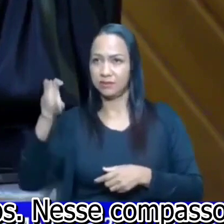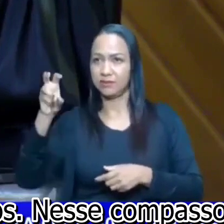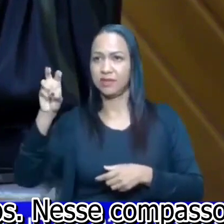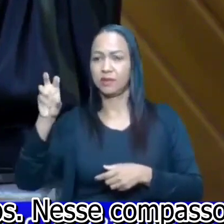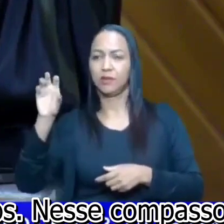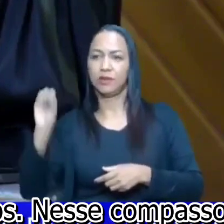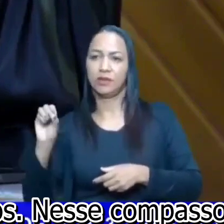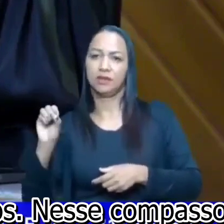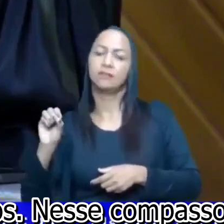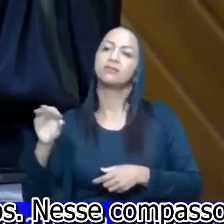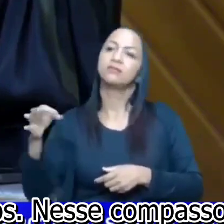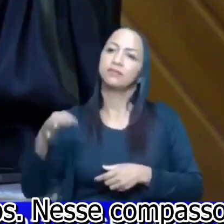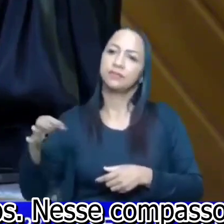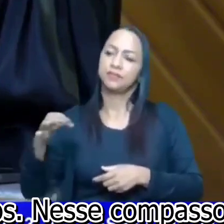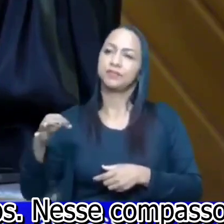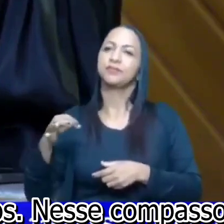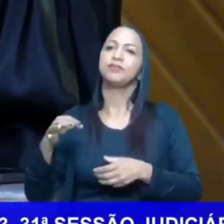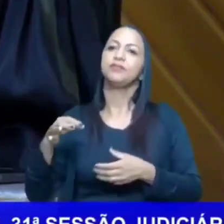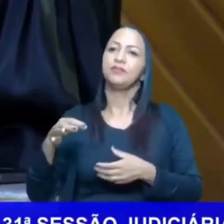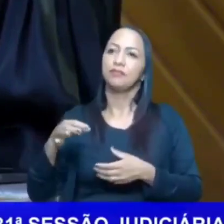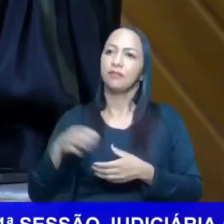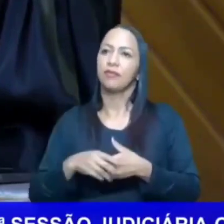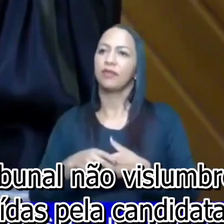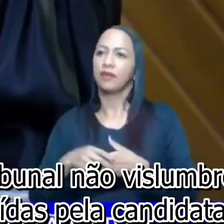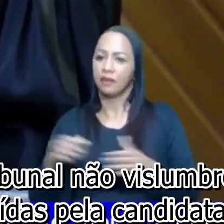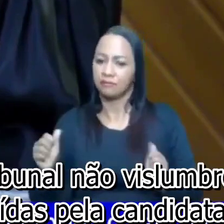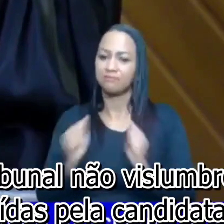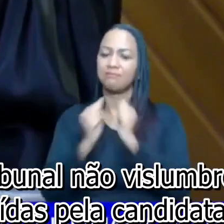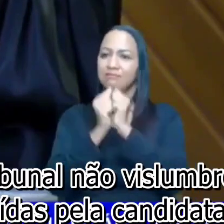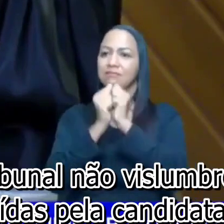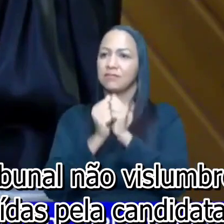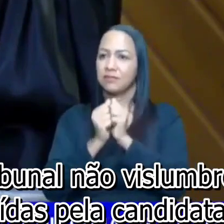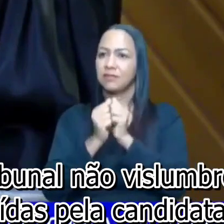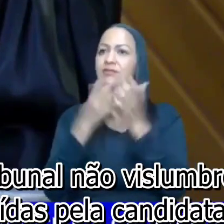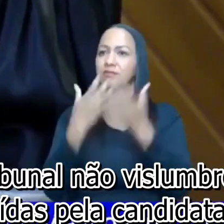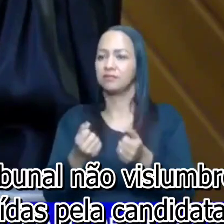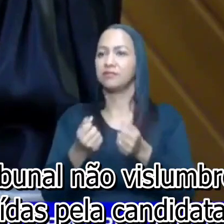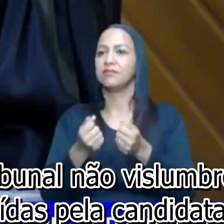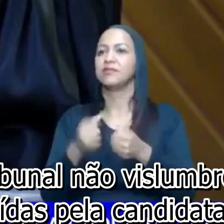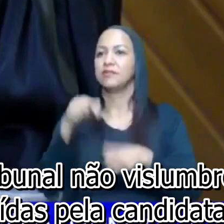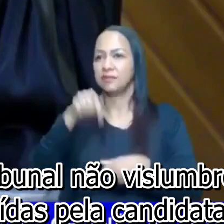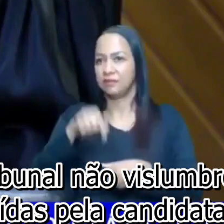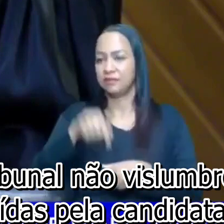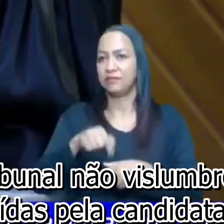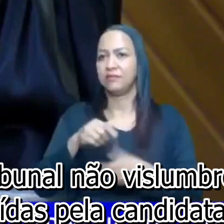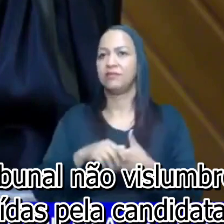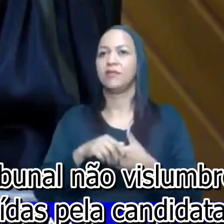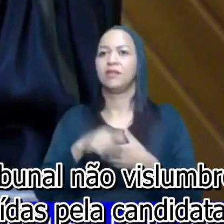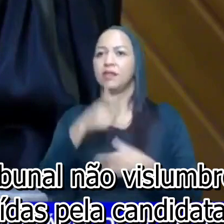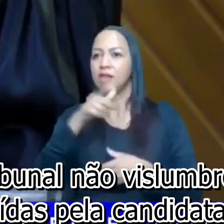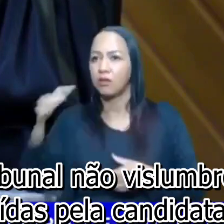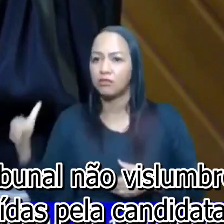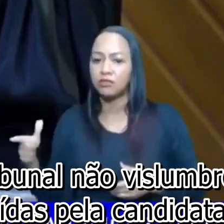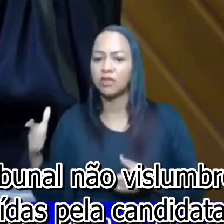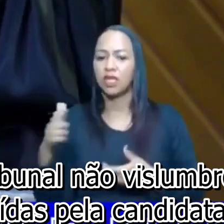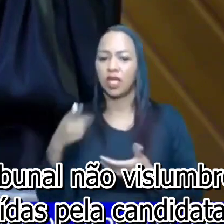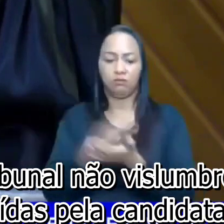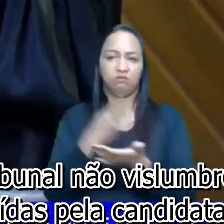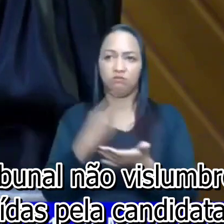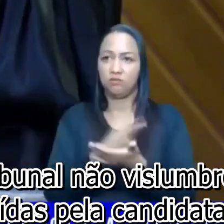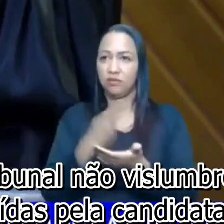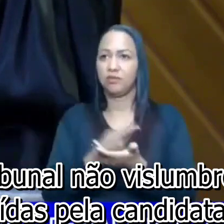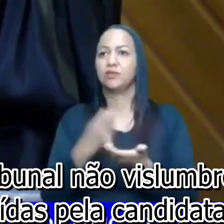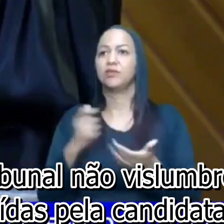18.485,50. Nesse compasso, em consonância com o parecer da unidade técnica deste tribunal, não vislumbro qualquer irregularidade